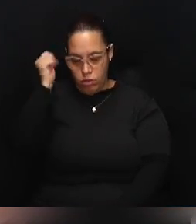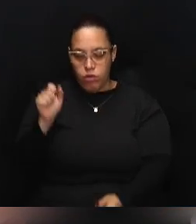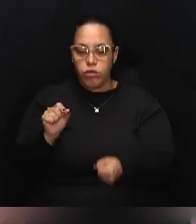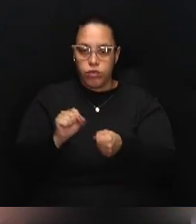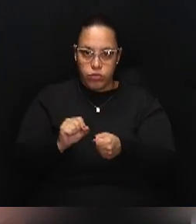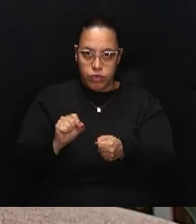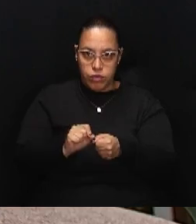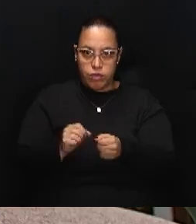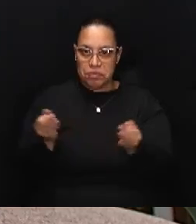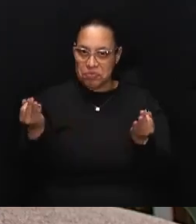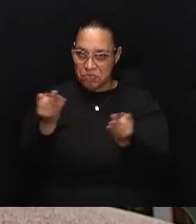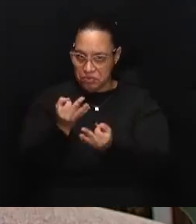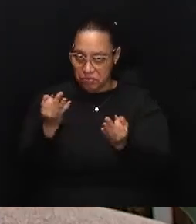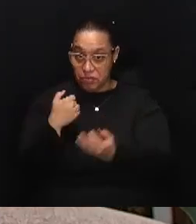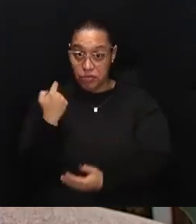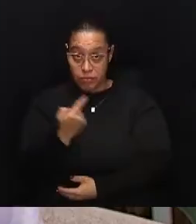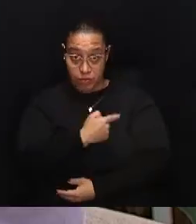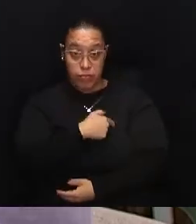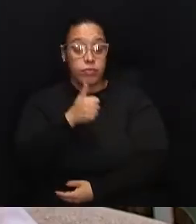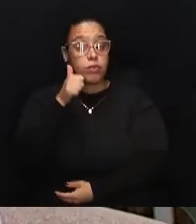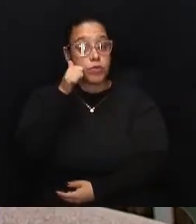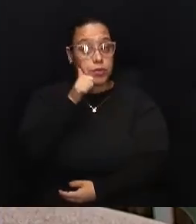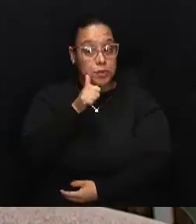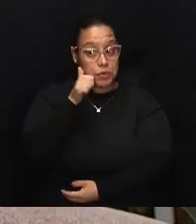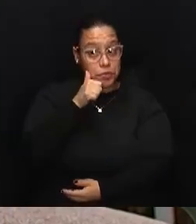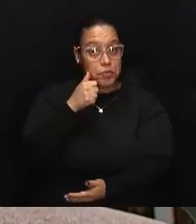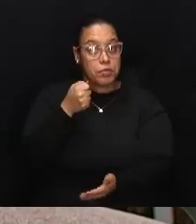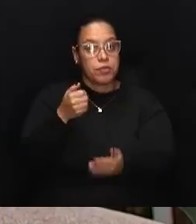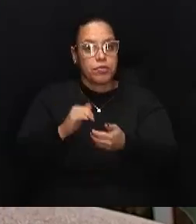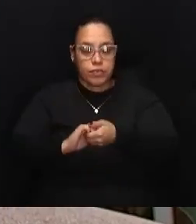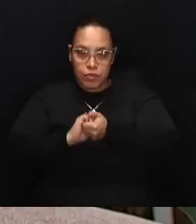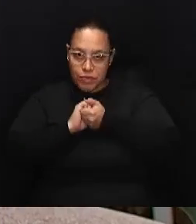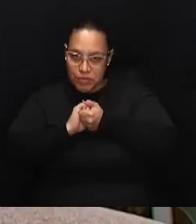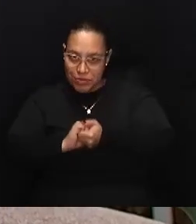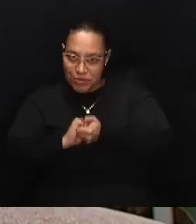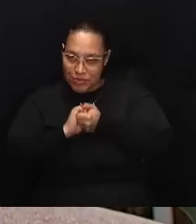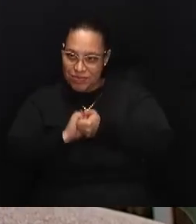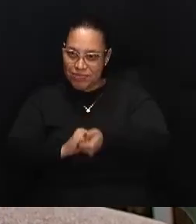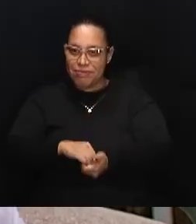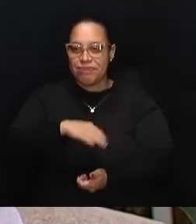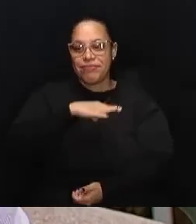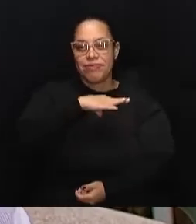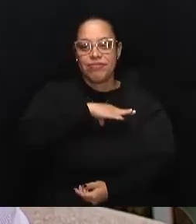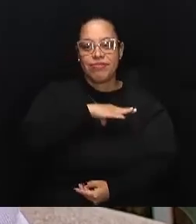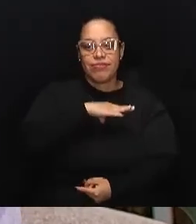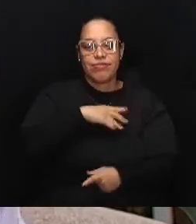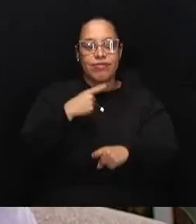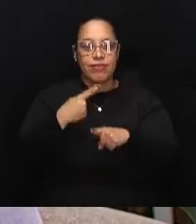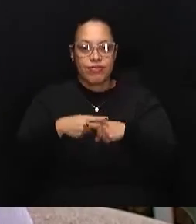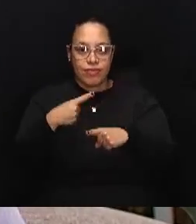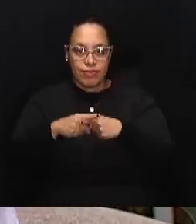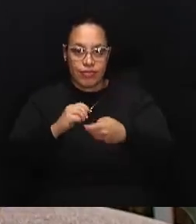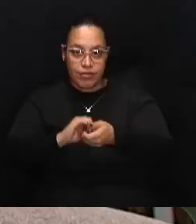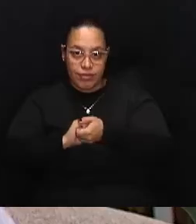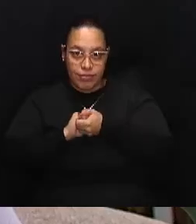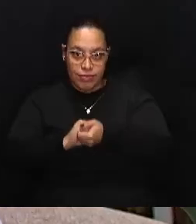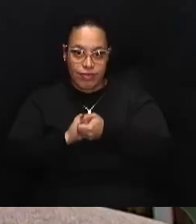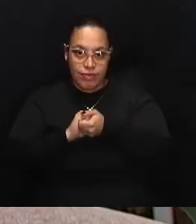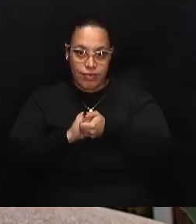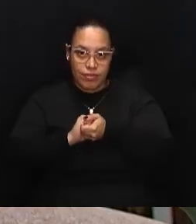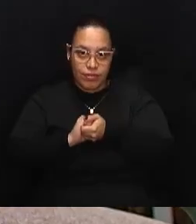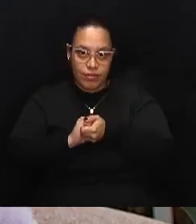fazem com excelência. Nós mulheres cumprimentamos essa cidade porque nós podemos cumprimentar porque nós